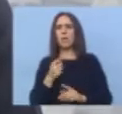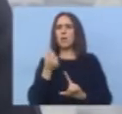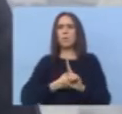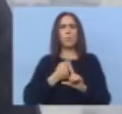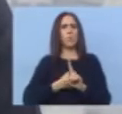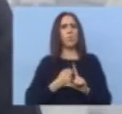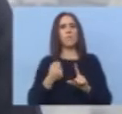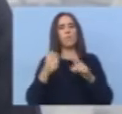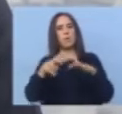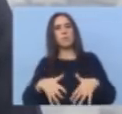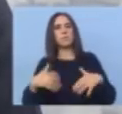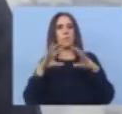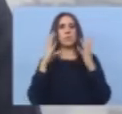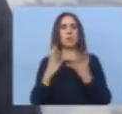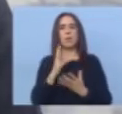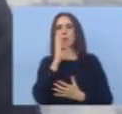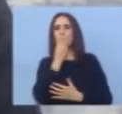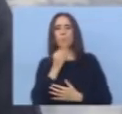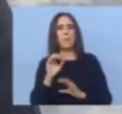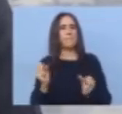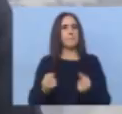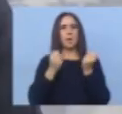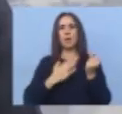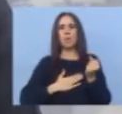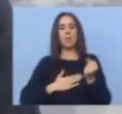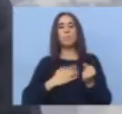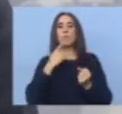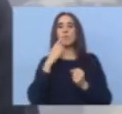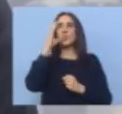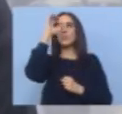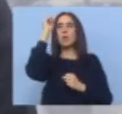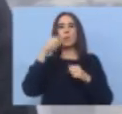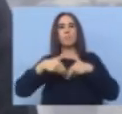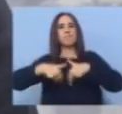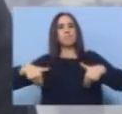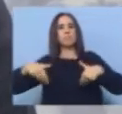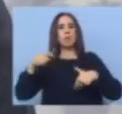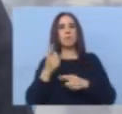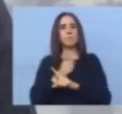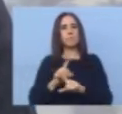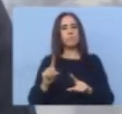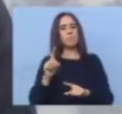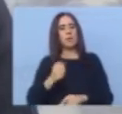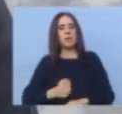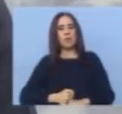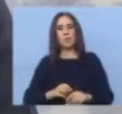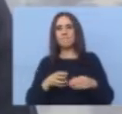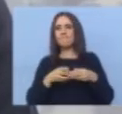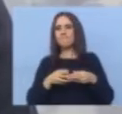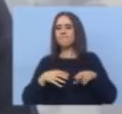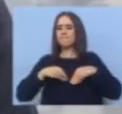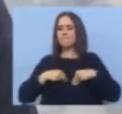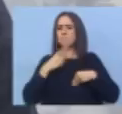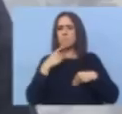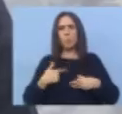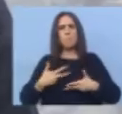a Assembleia Geral de Alunos, de não querem, porque dizem que o Estado é laico, e não nos deixam, mas houve uma grande massa de católicos que assumiram e disseram eu